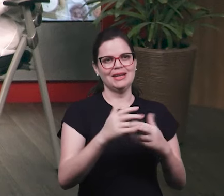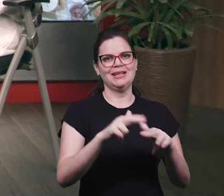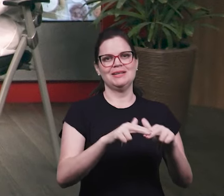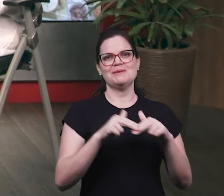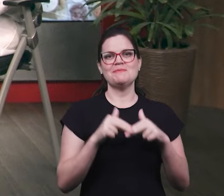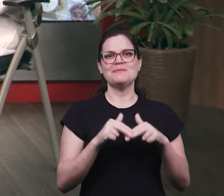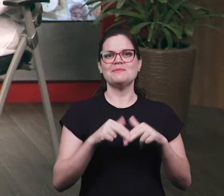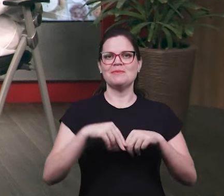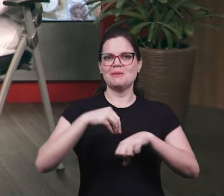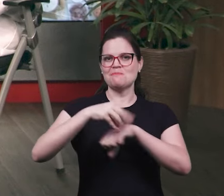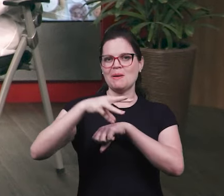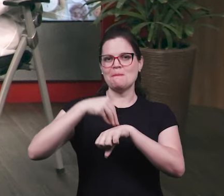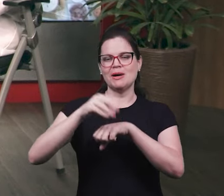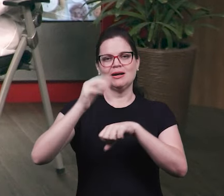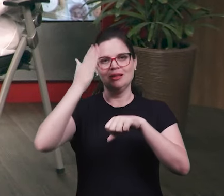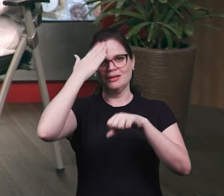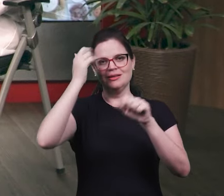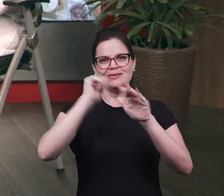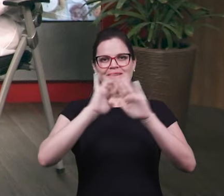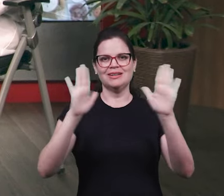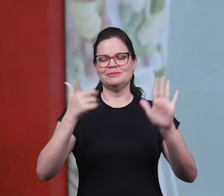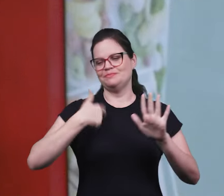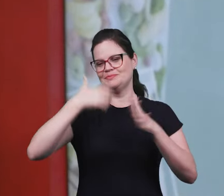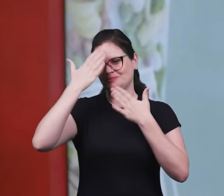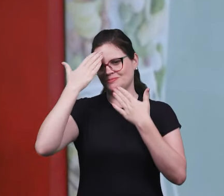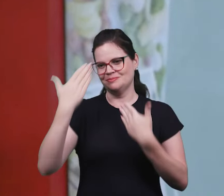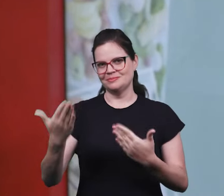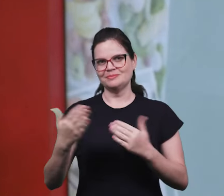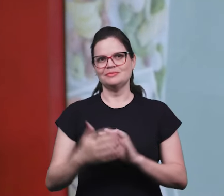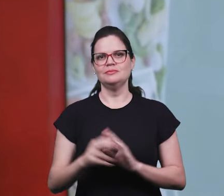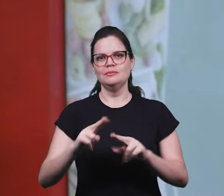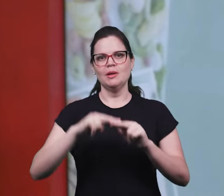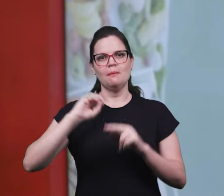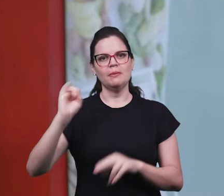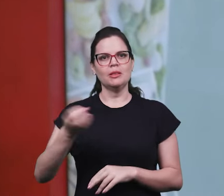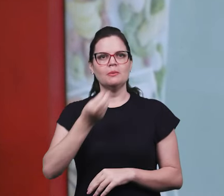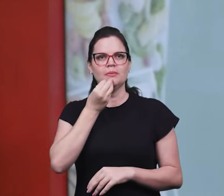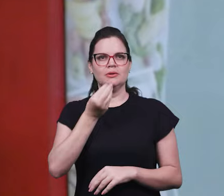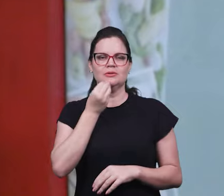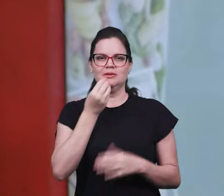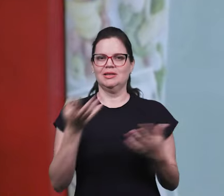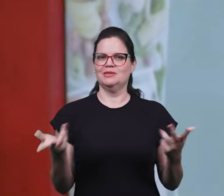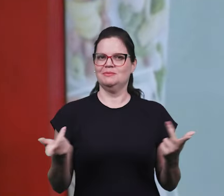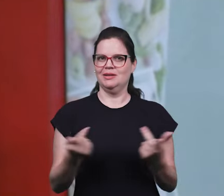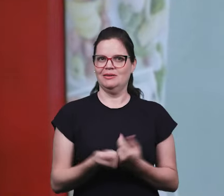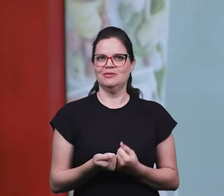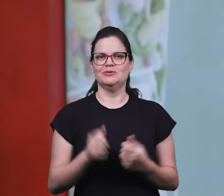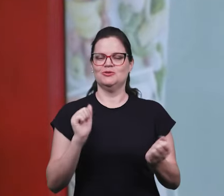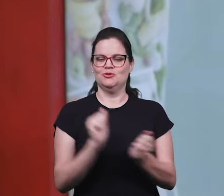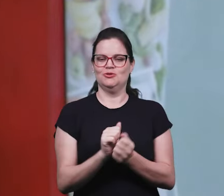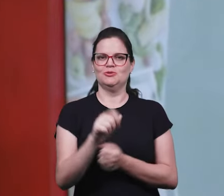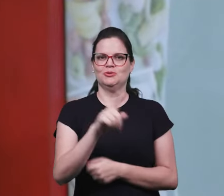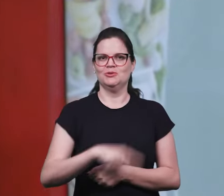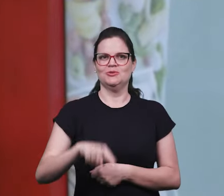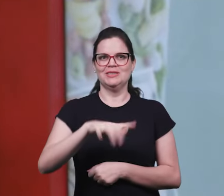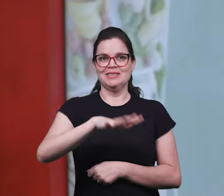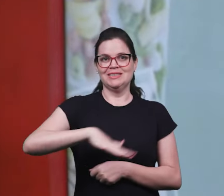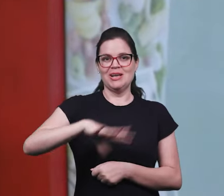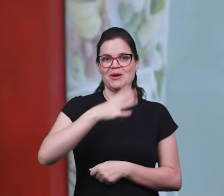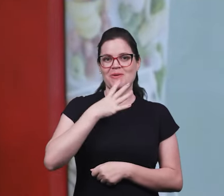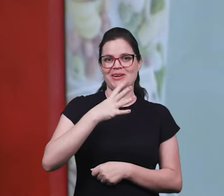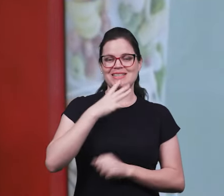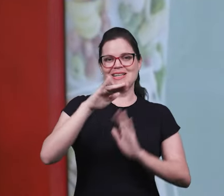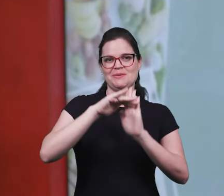pela pelo esclarecimento aqui Eu que agradeço uma oportunidade muito rica tá aqui conhecendo esse espaço